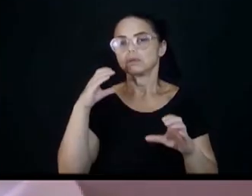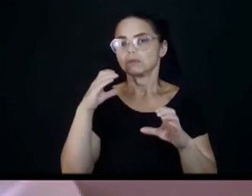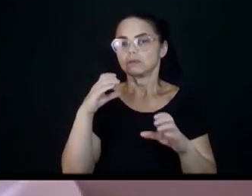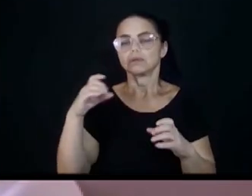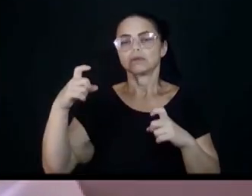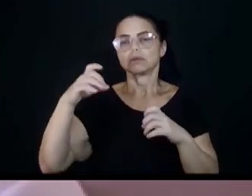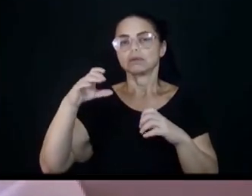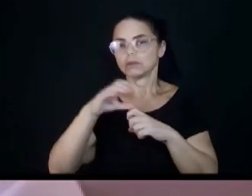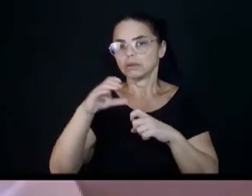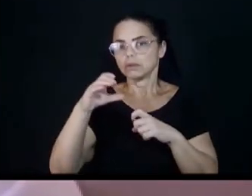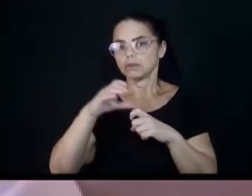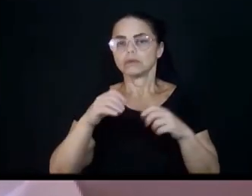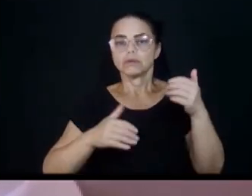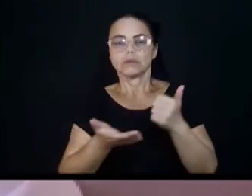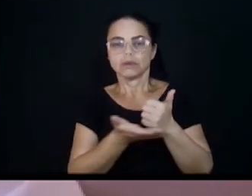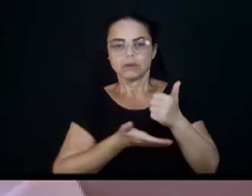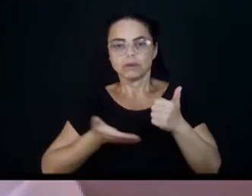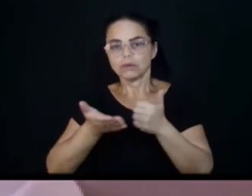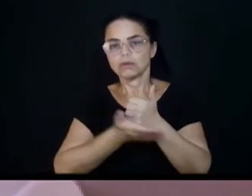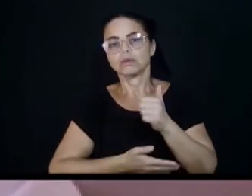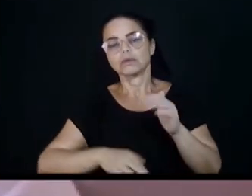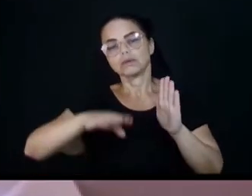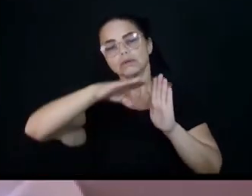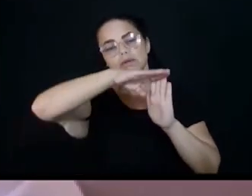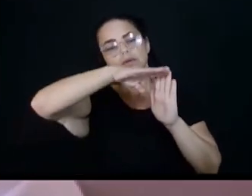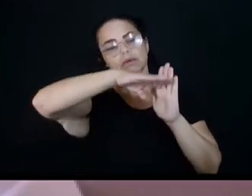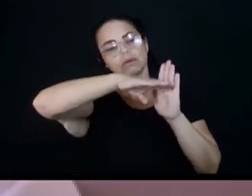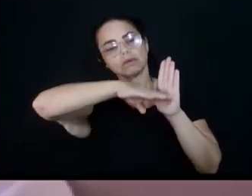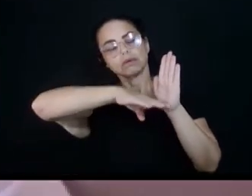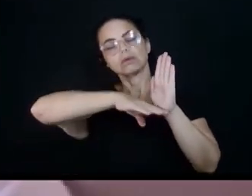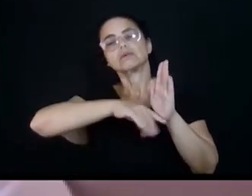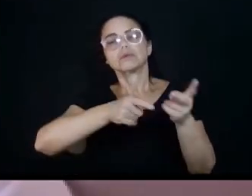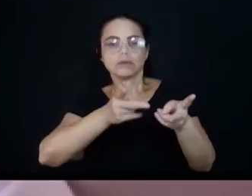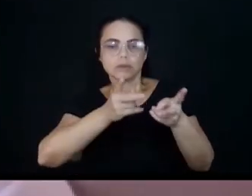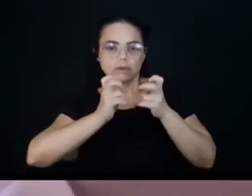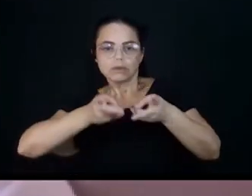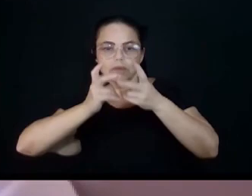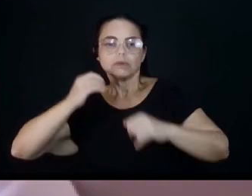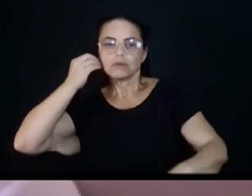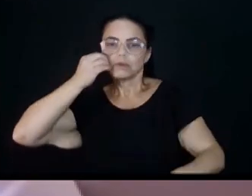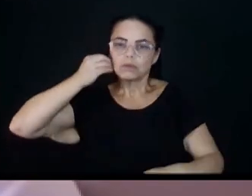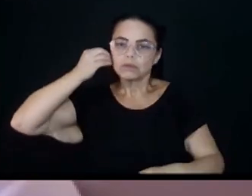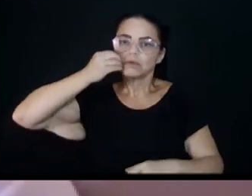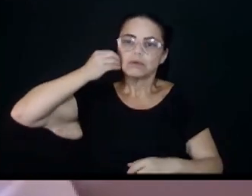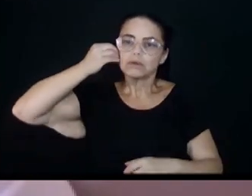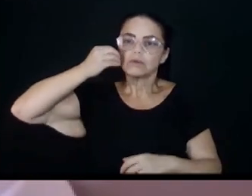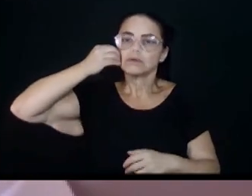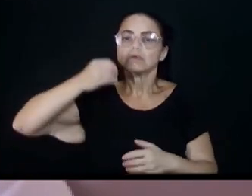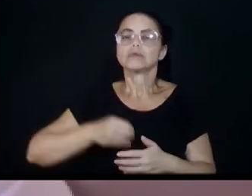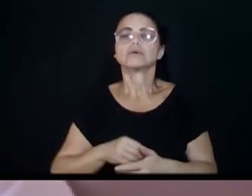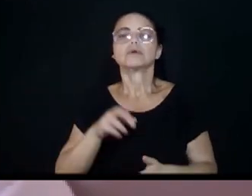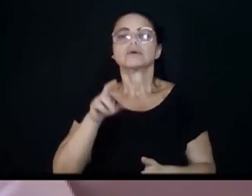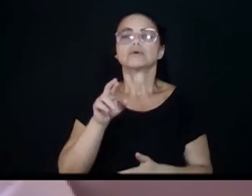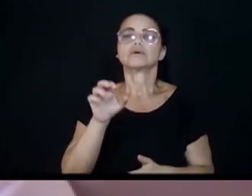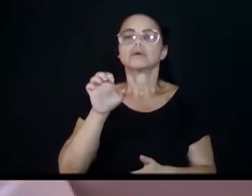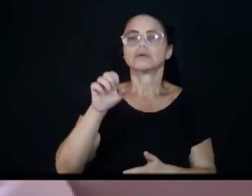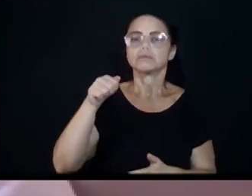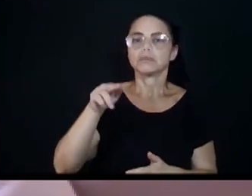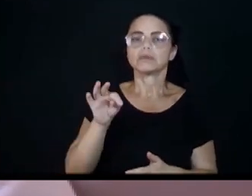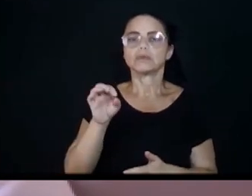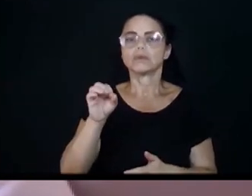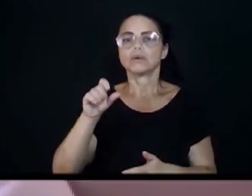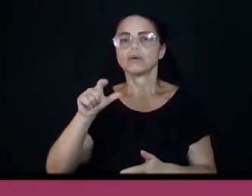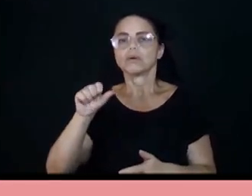baseia nesses critérios e na nossa percepção, na experiência que o reumatologista tem no dia a dia de atender esses